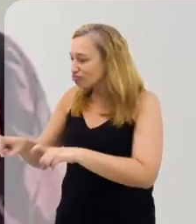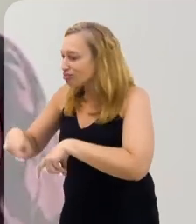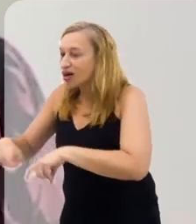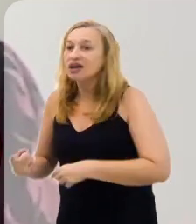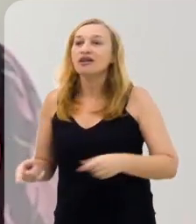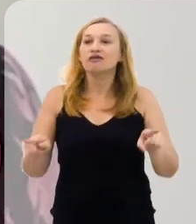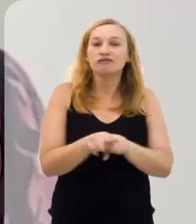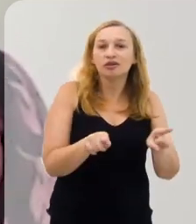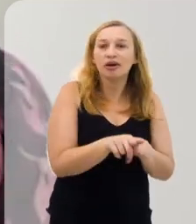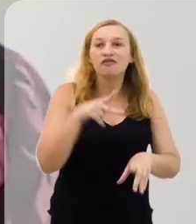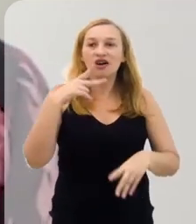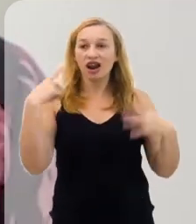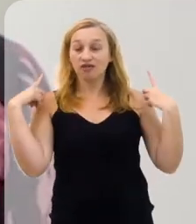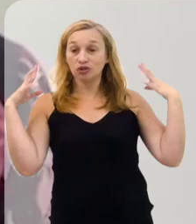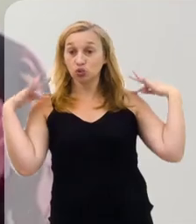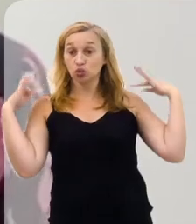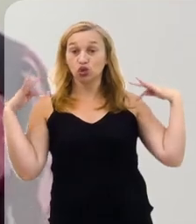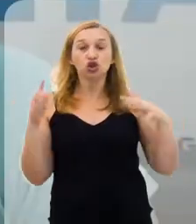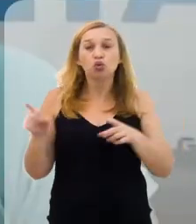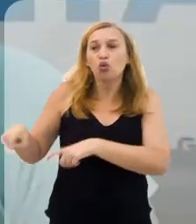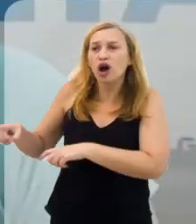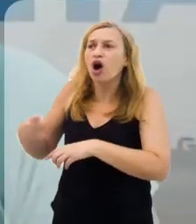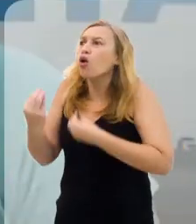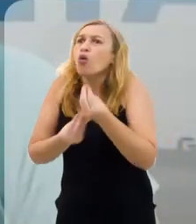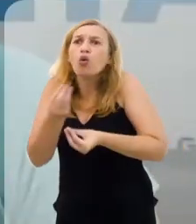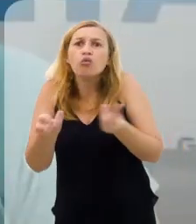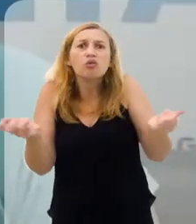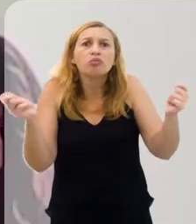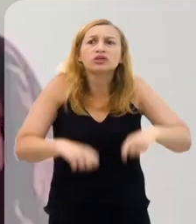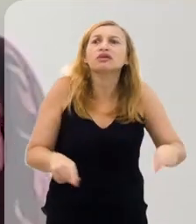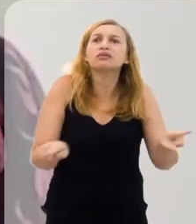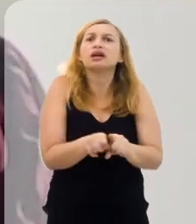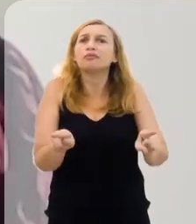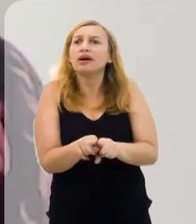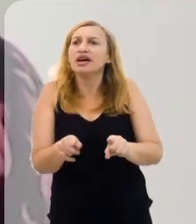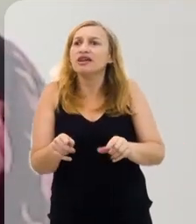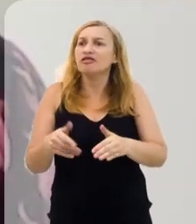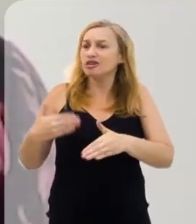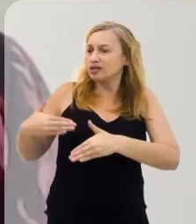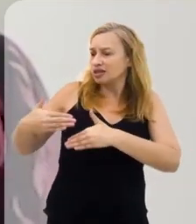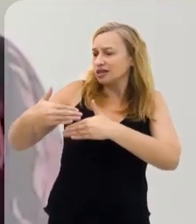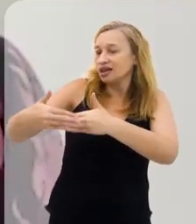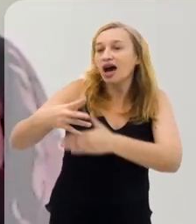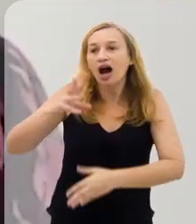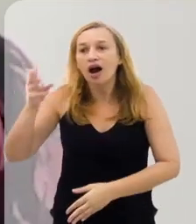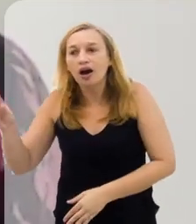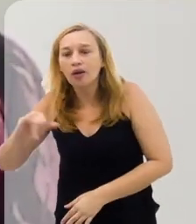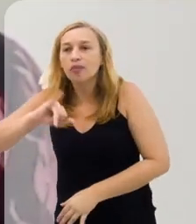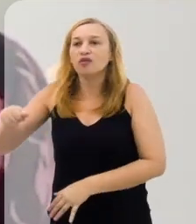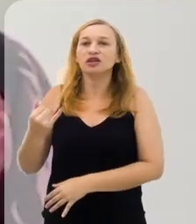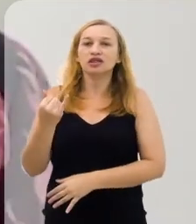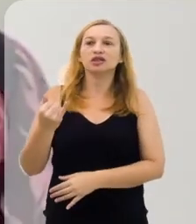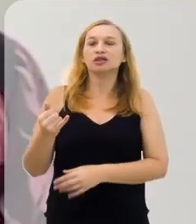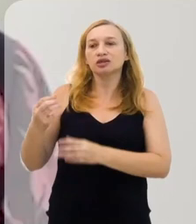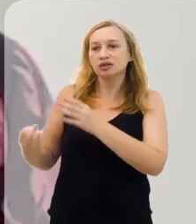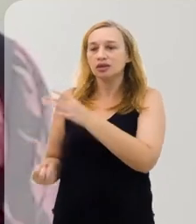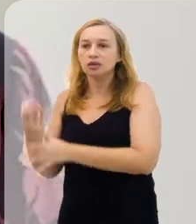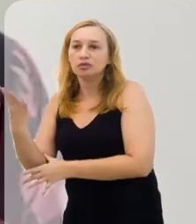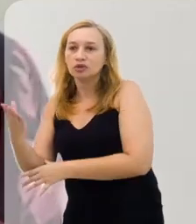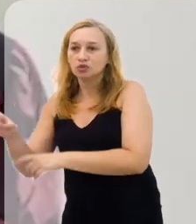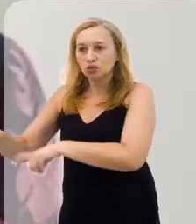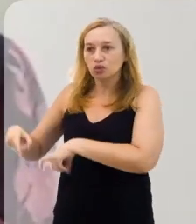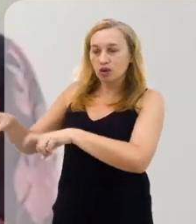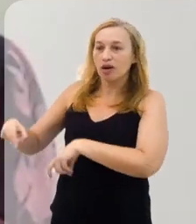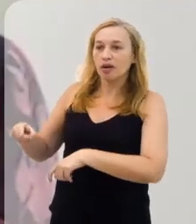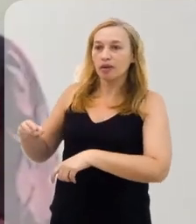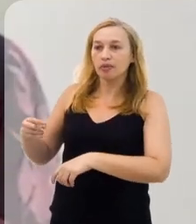inserção no campo. A gente falava também do turismo rural. Como é que essa oportunidade também vem sendo aproveitada pelos produtores